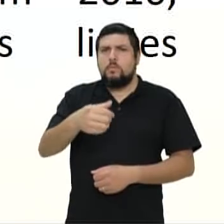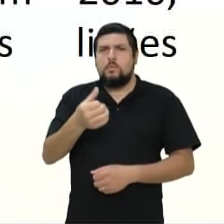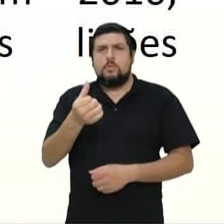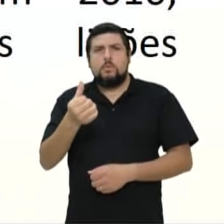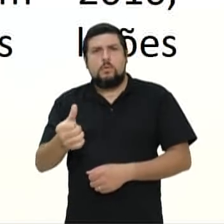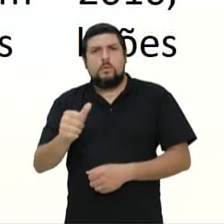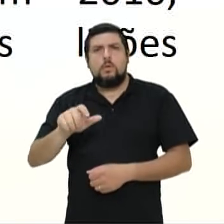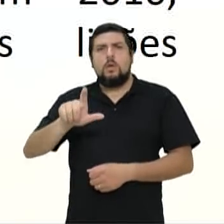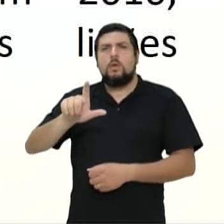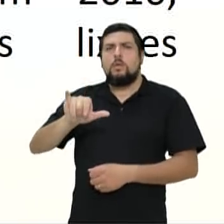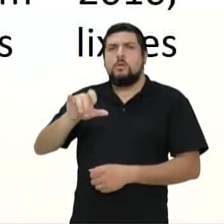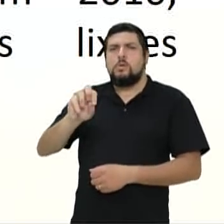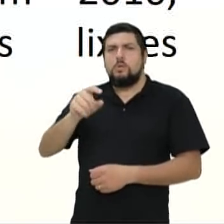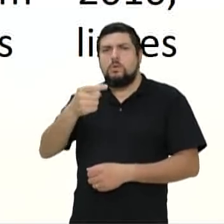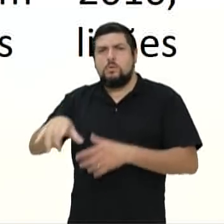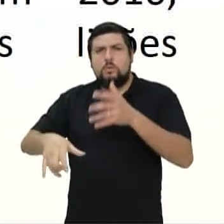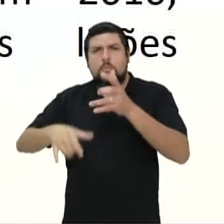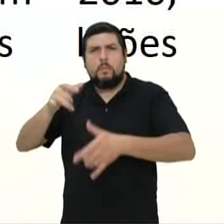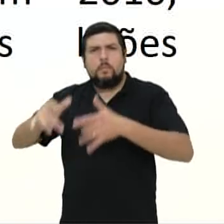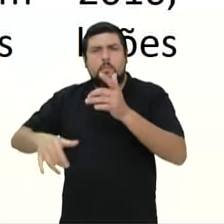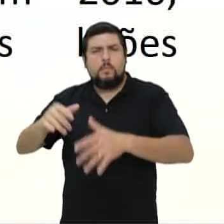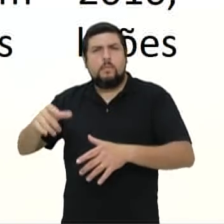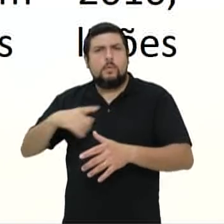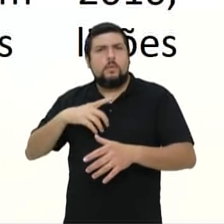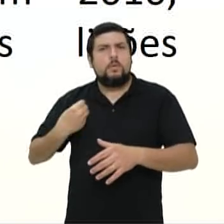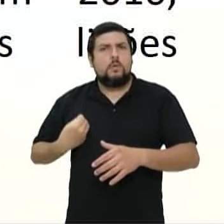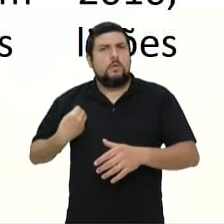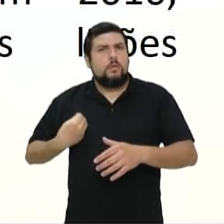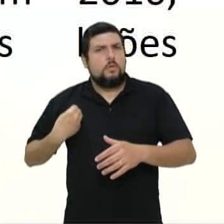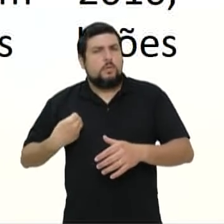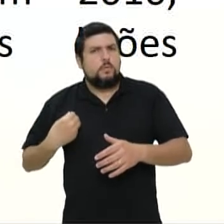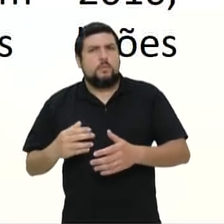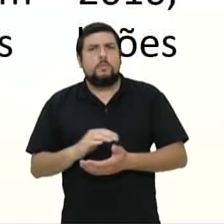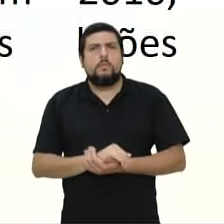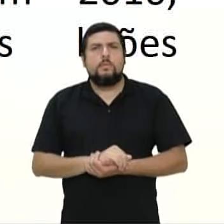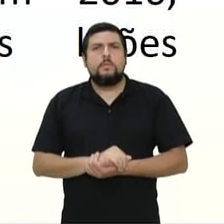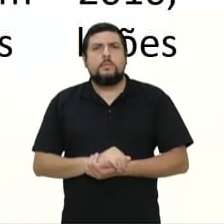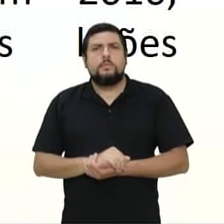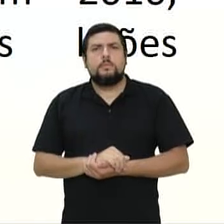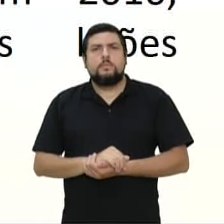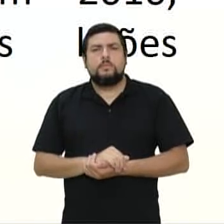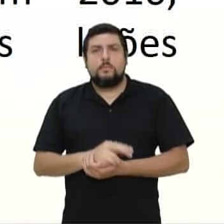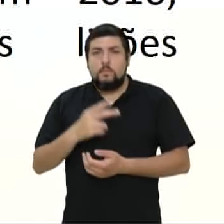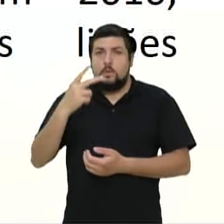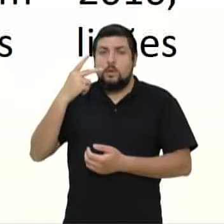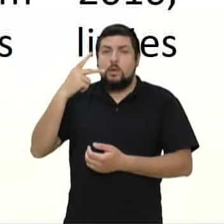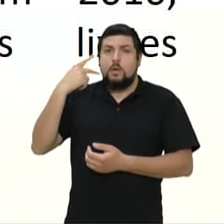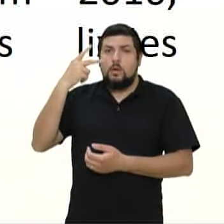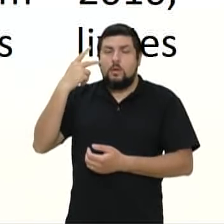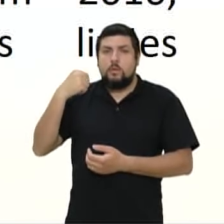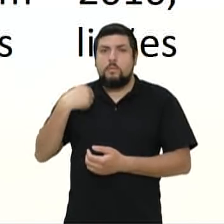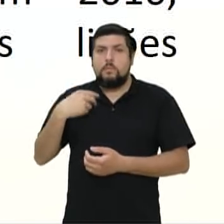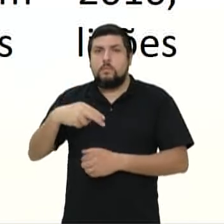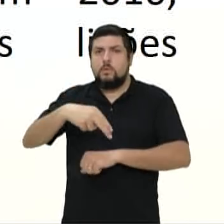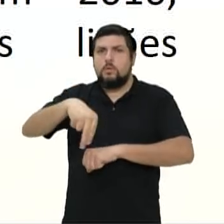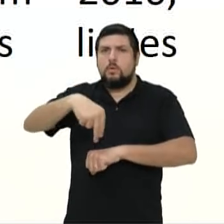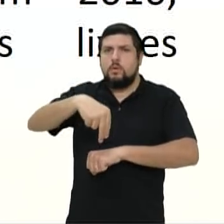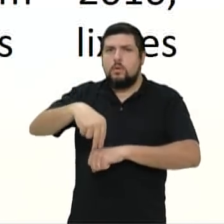2.976 lixões em operação. Pela Política Nacional de Resíduos Sólidos,